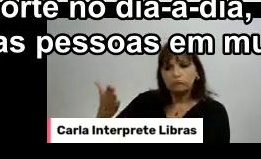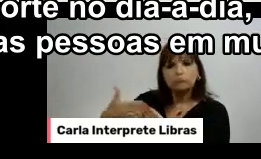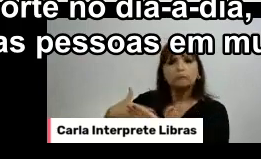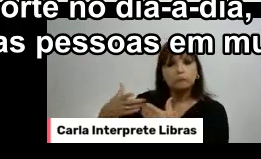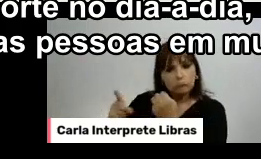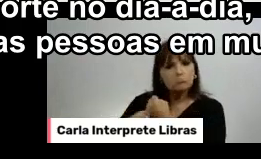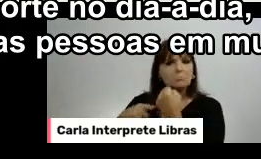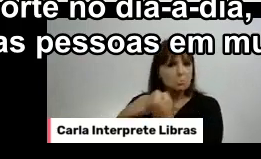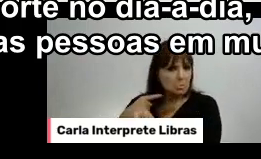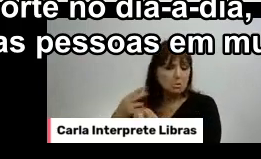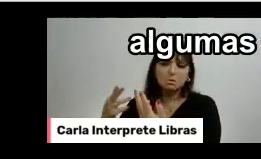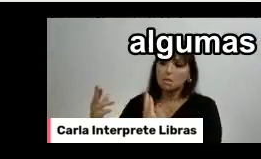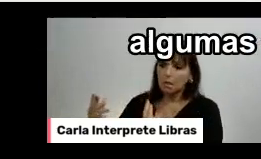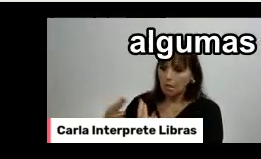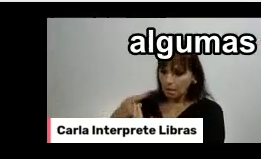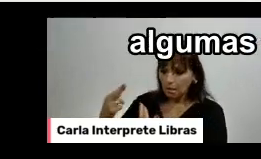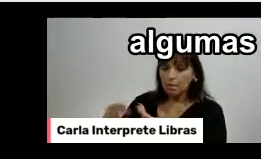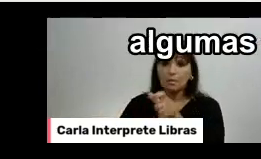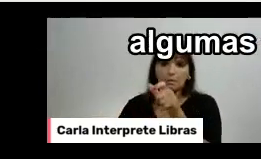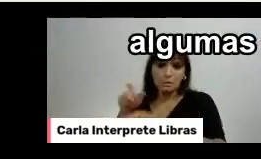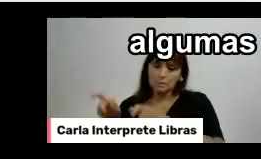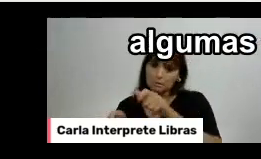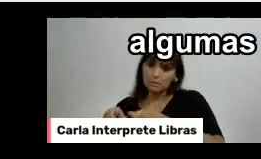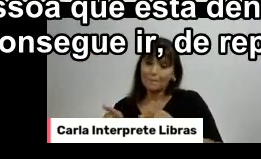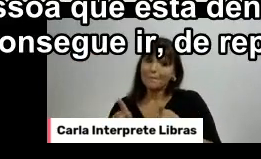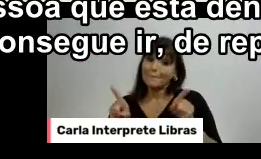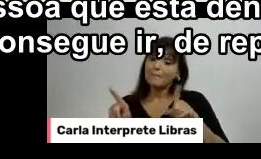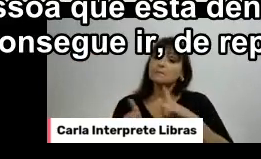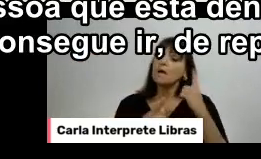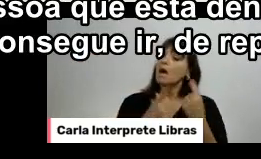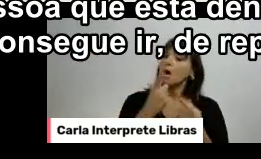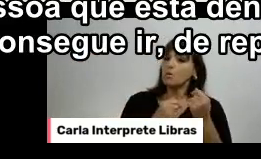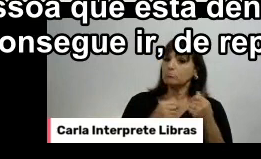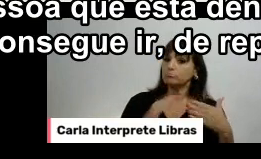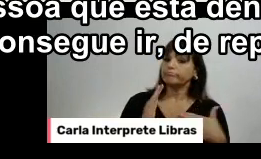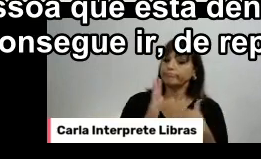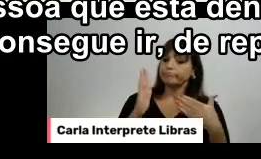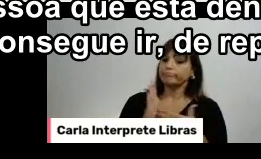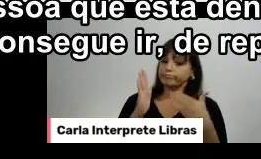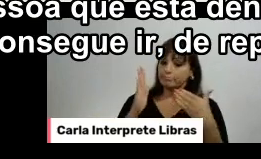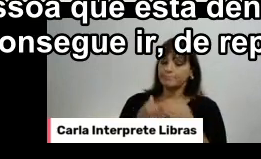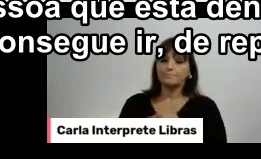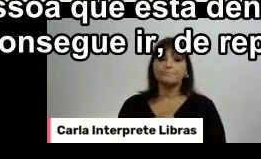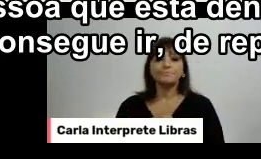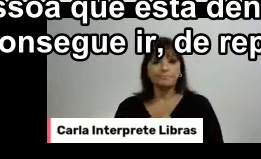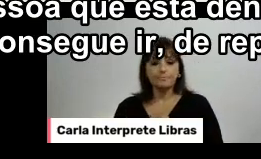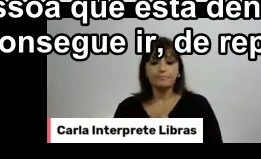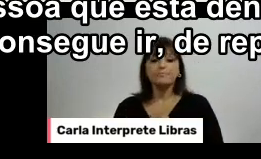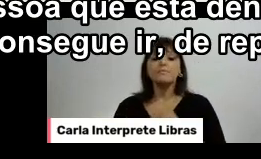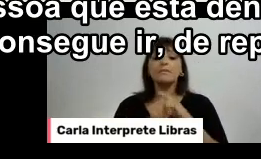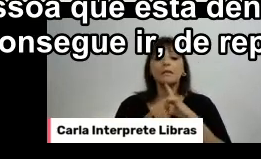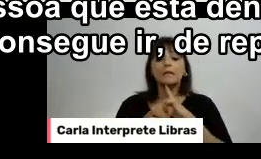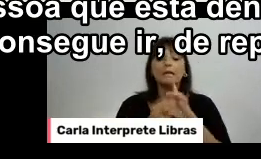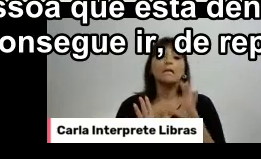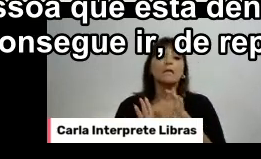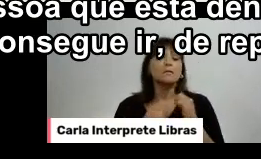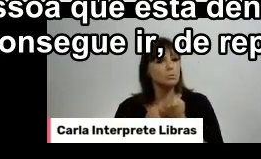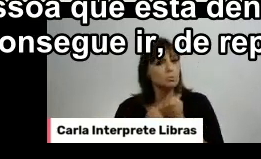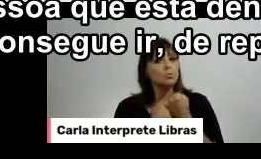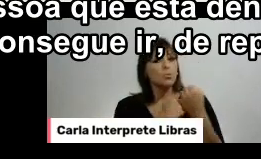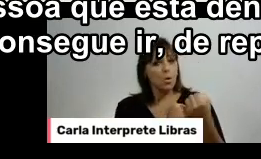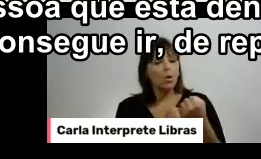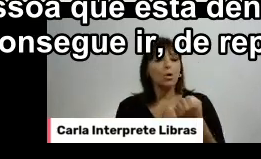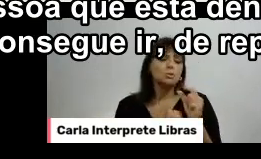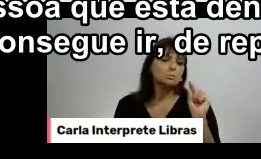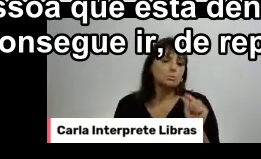muitos momentos, mas tem algumas limitações. A pessoa que está dentro do nível 1 de suporte, ela consegue ir, de repente,